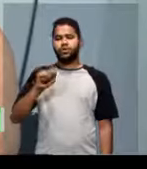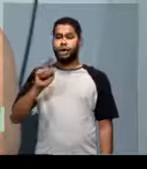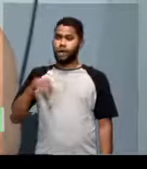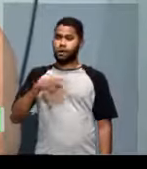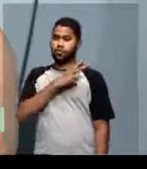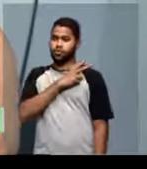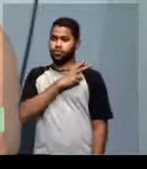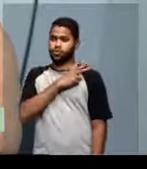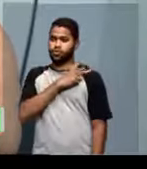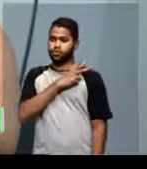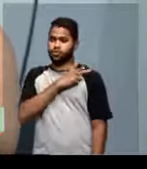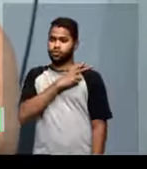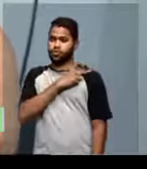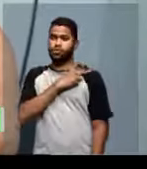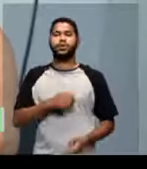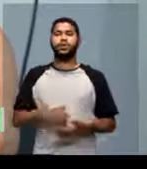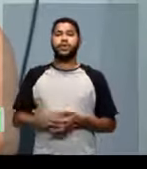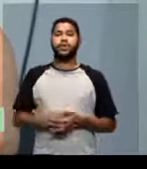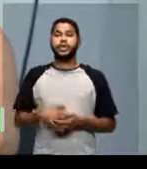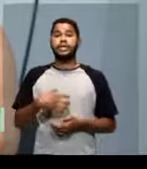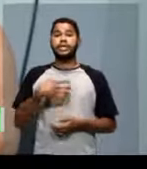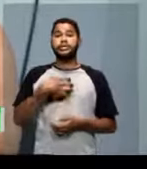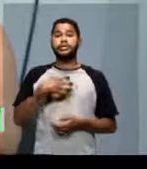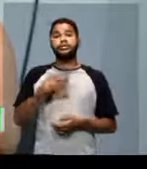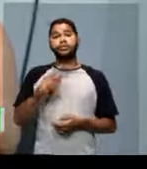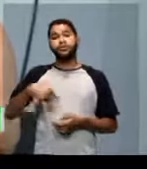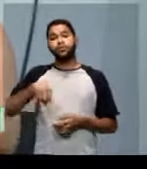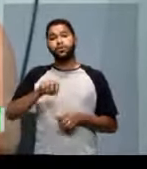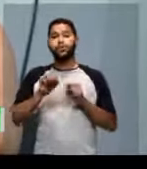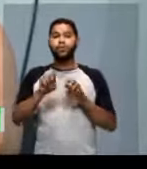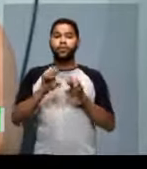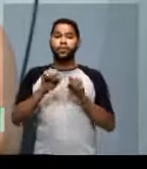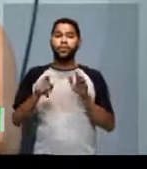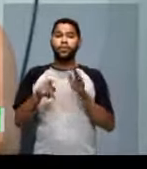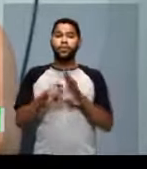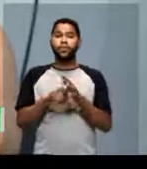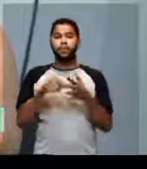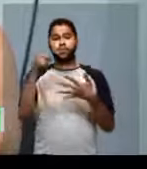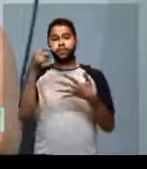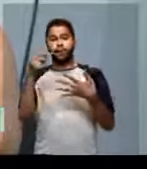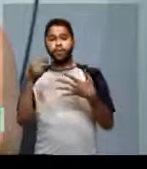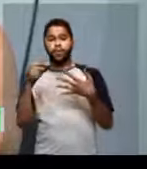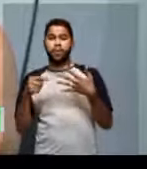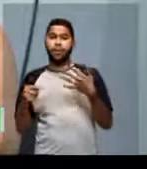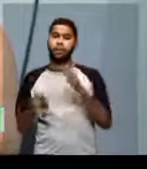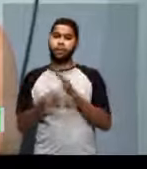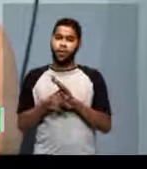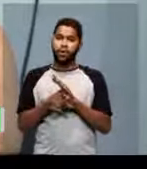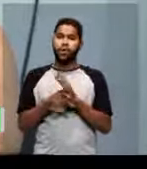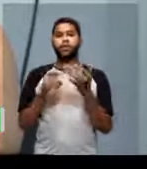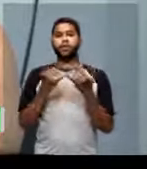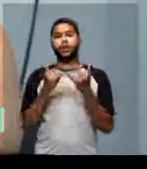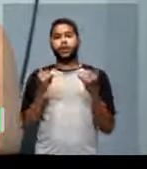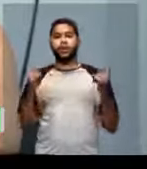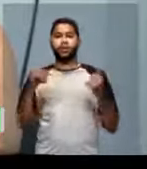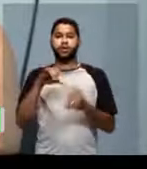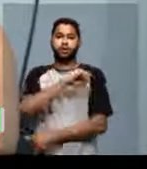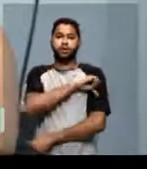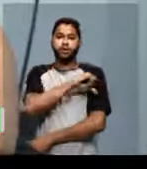ano, tá? Em ciências a gente trabalhou com fontes de energia, tá? No 9º ano,